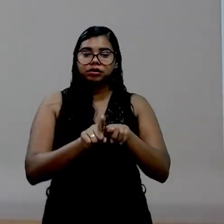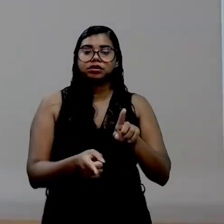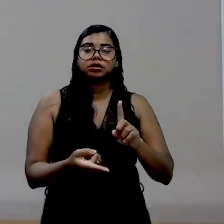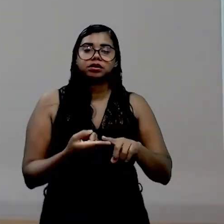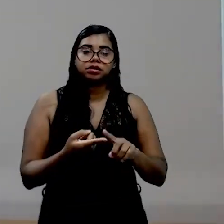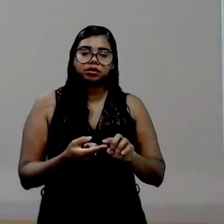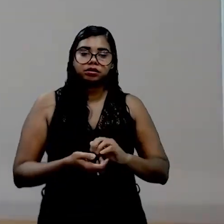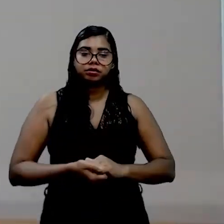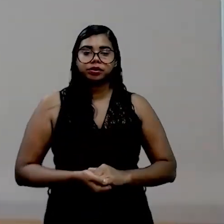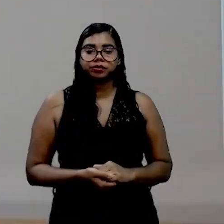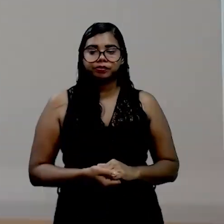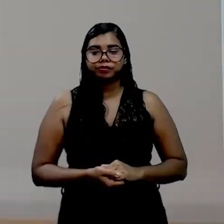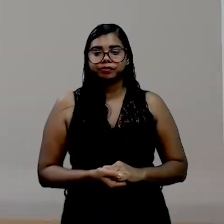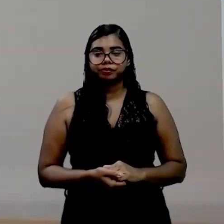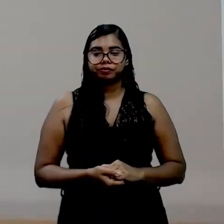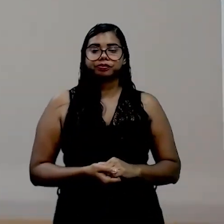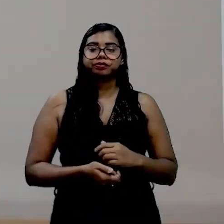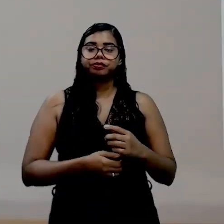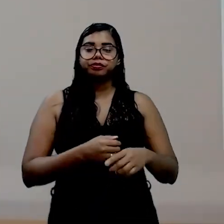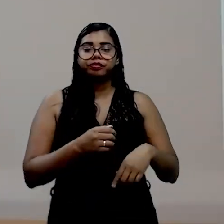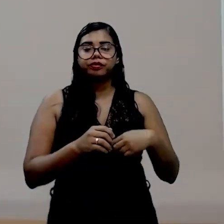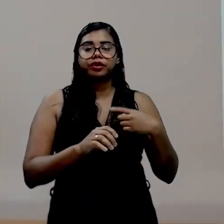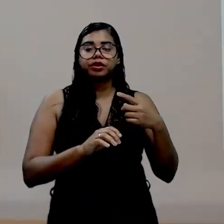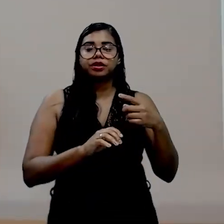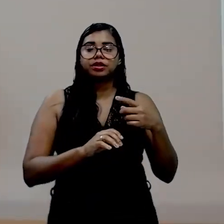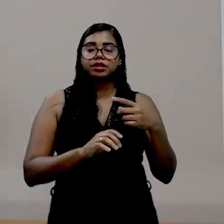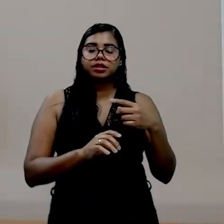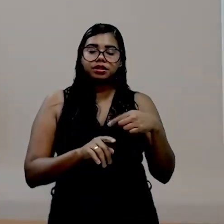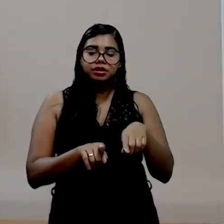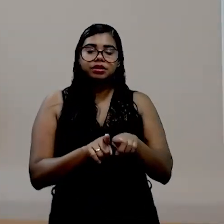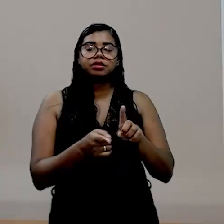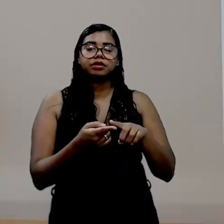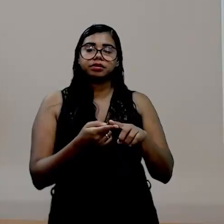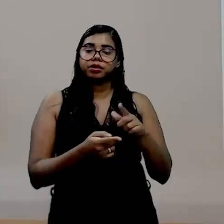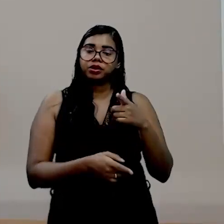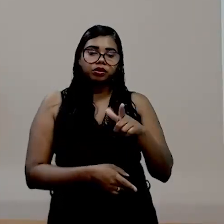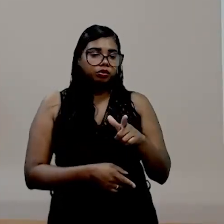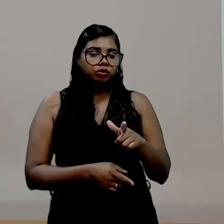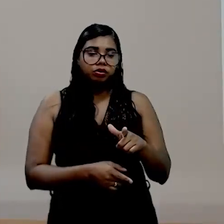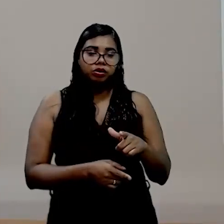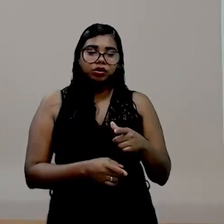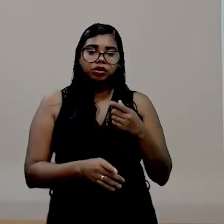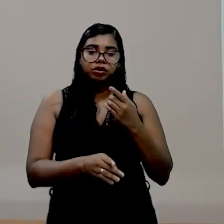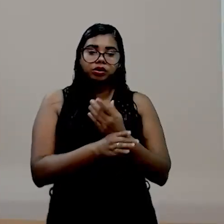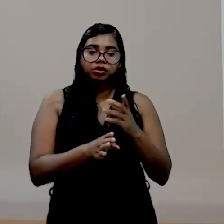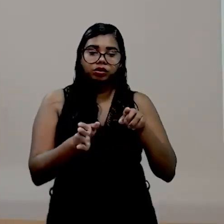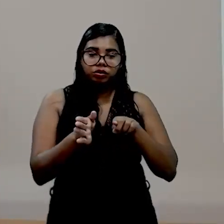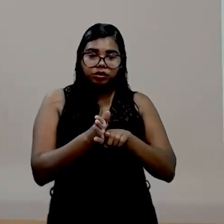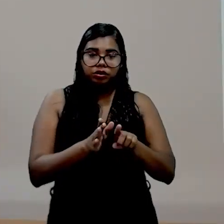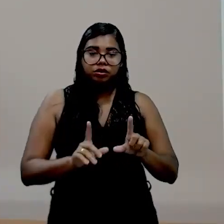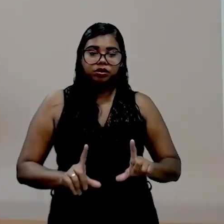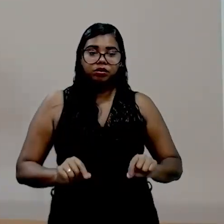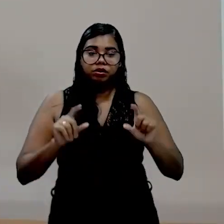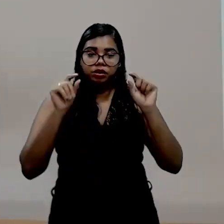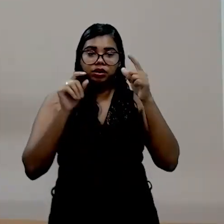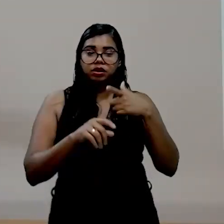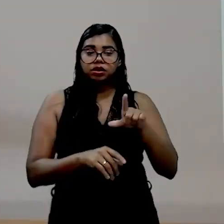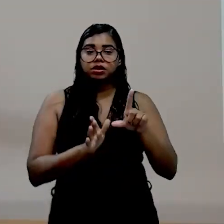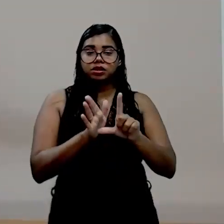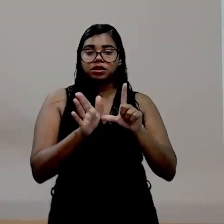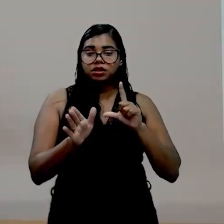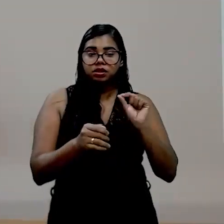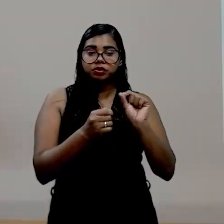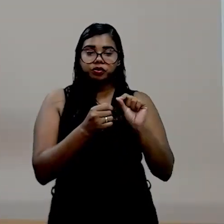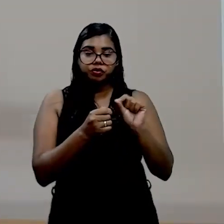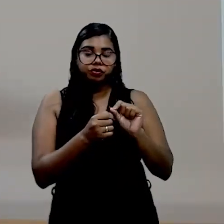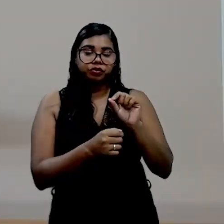ser negativo na biópsia. Então, não existe diagnóstico de câncer sem biópsia. Então, aquele cara que já morreu de véspera, feito peru, né, quando vê um resultado